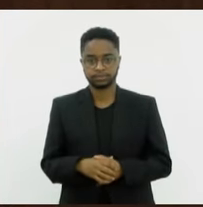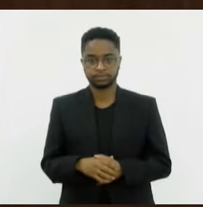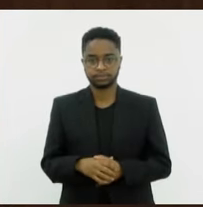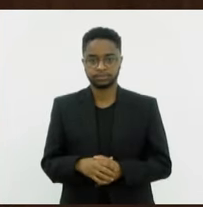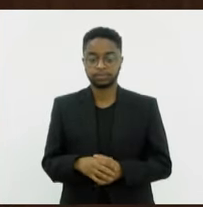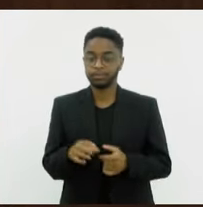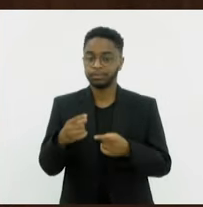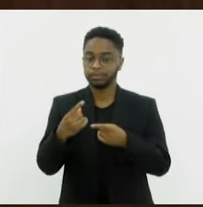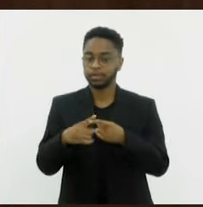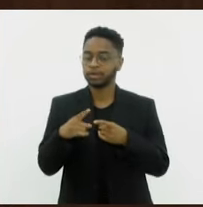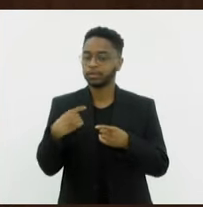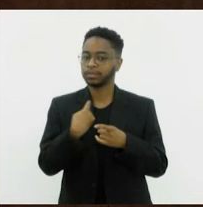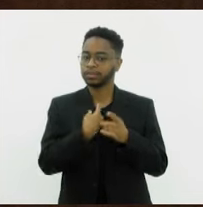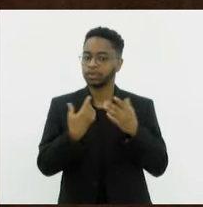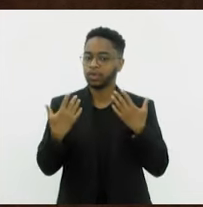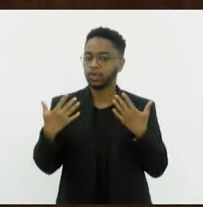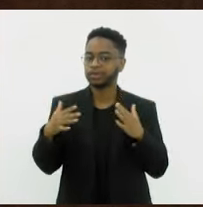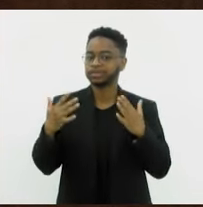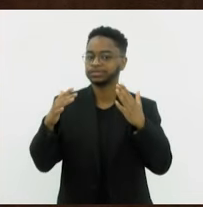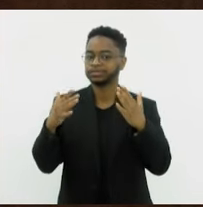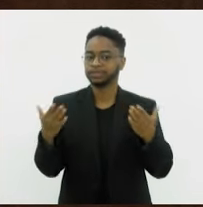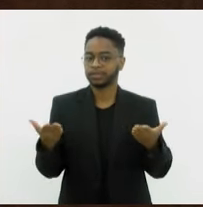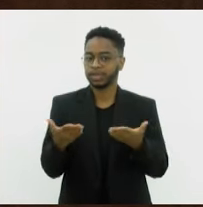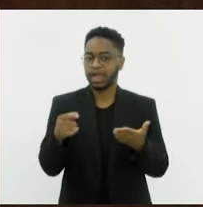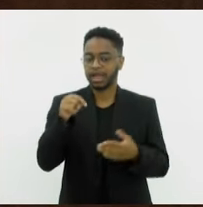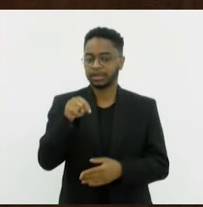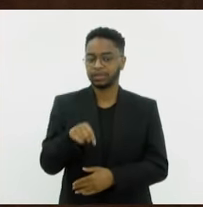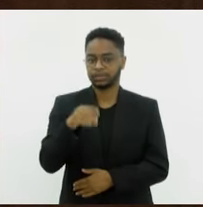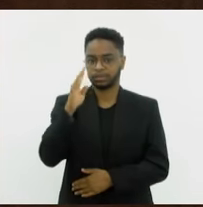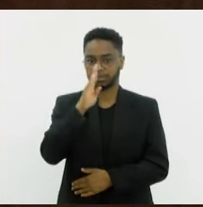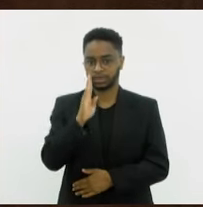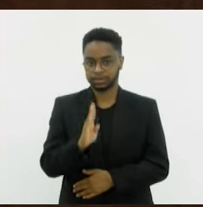nós celebramos no Brasil